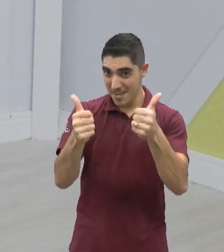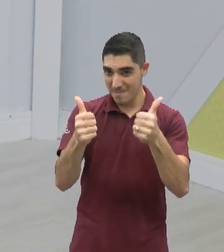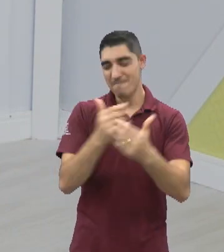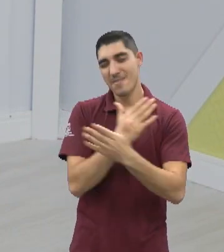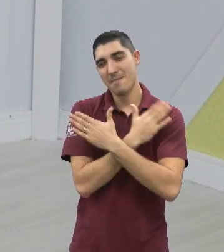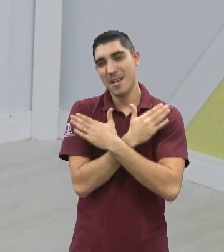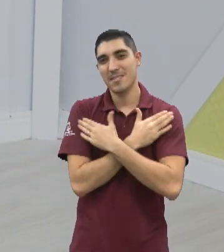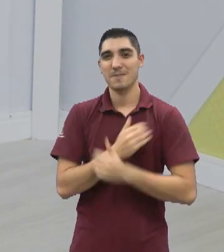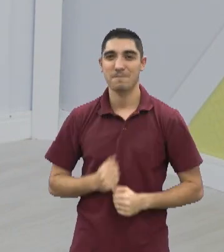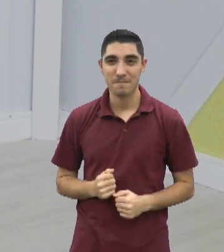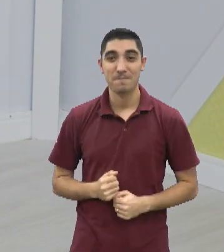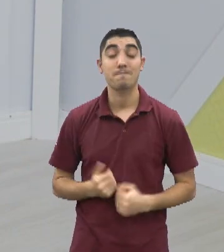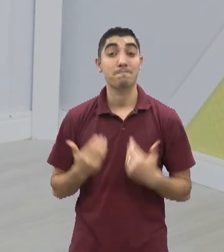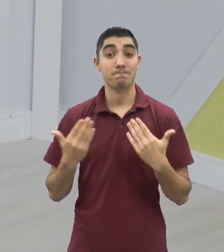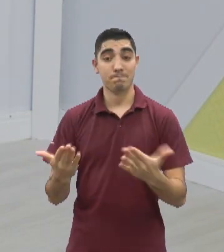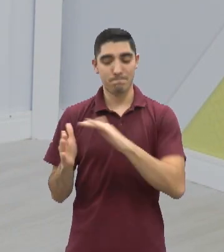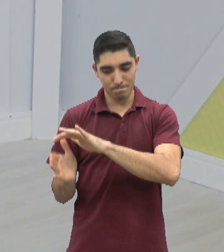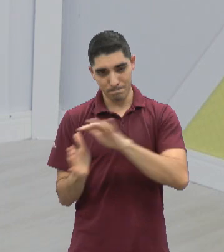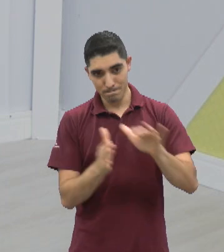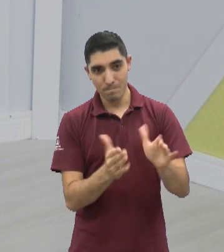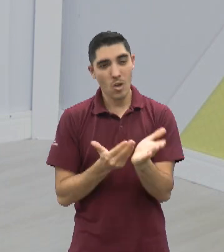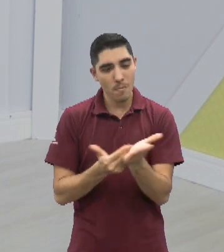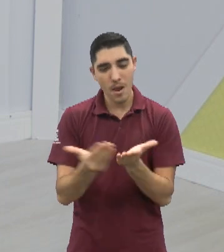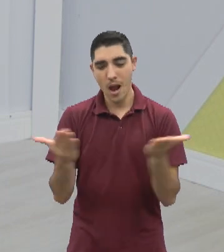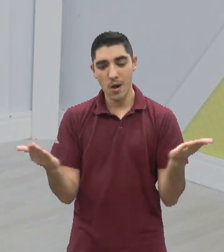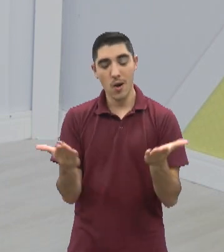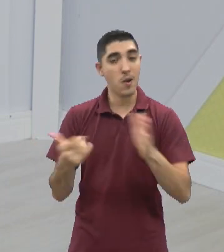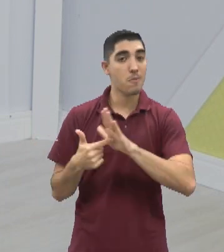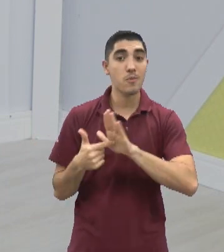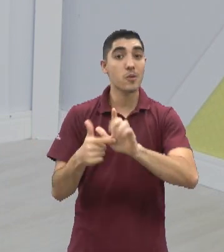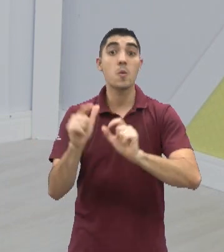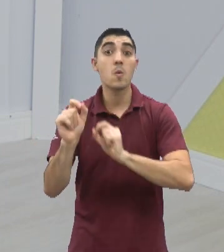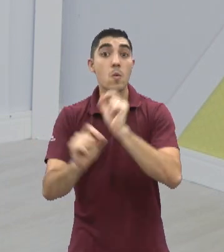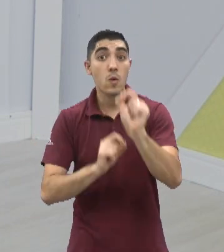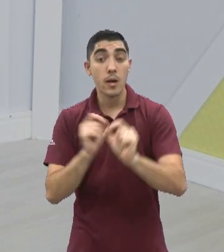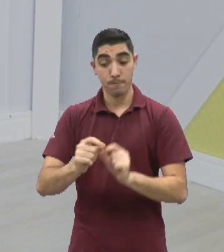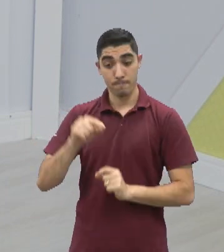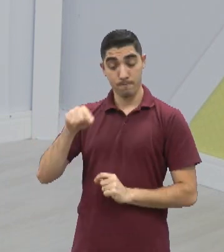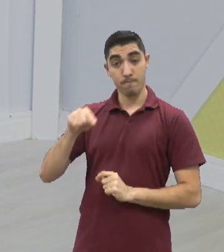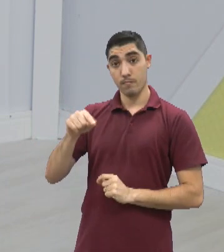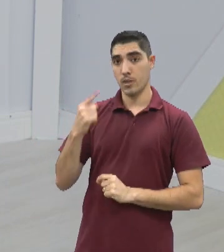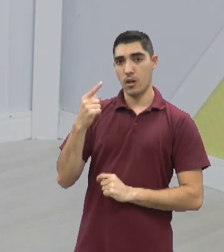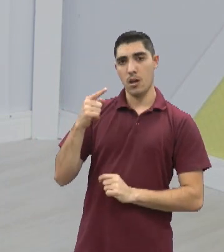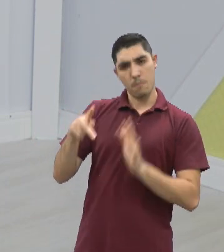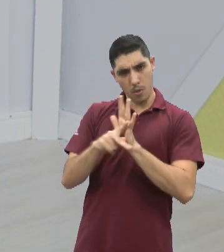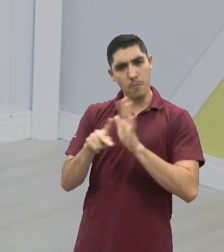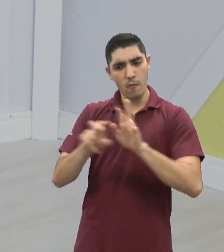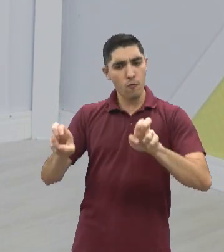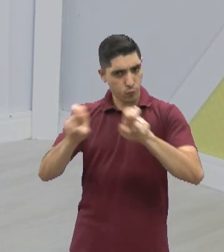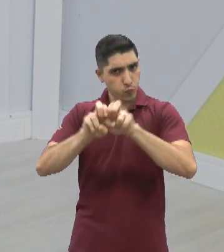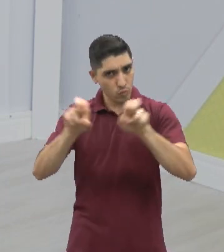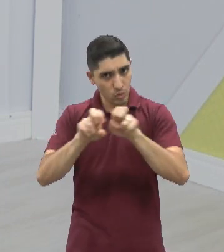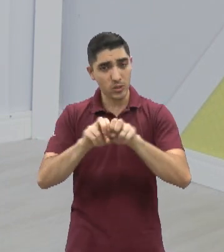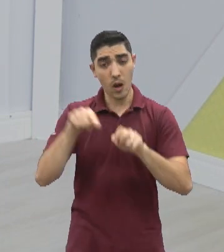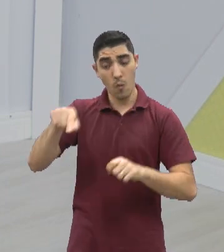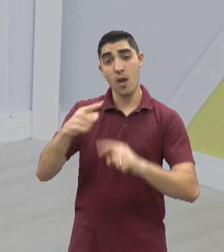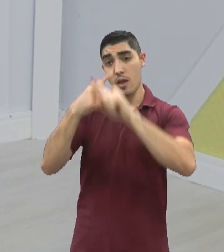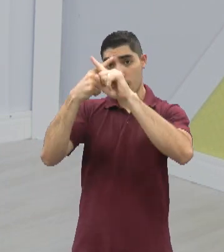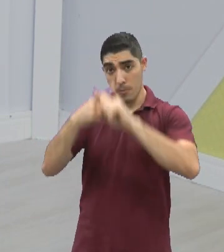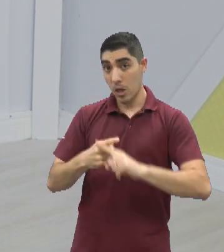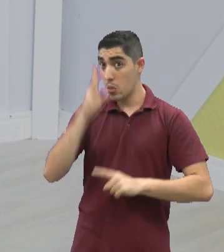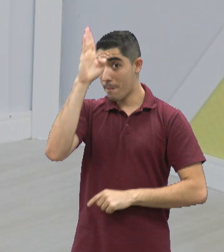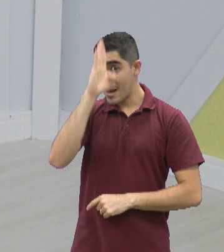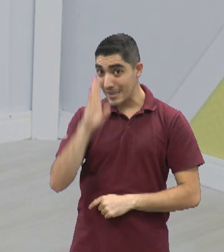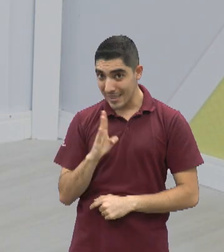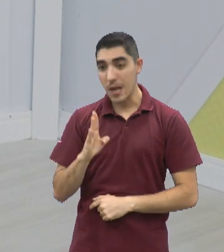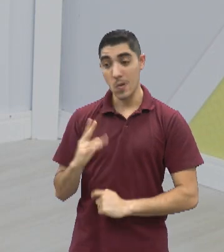só, a gente começa o Hora do Esporte de hoje falando da decisão da última vaga para as quartas de final da Liga Nacional. O